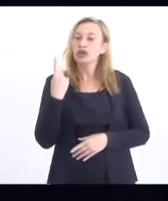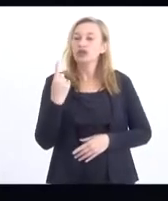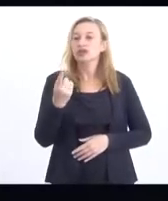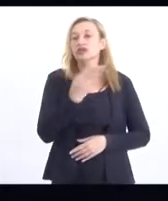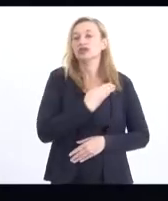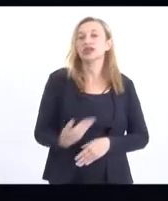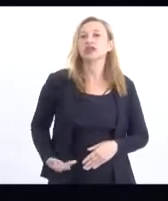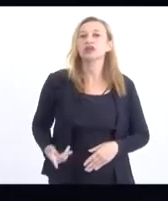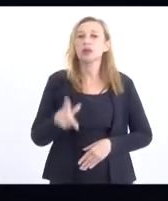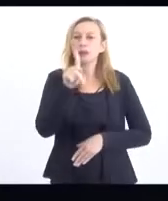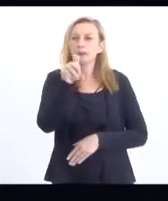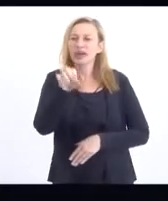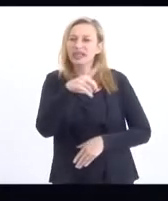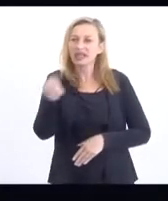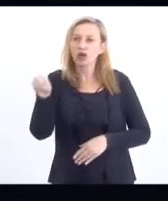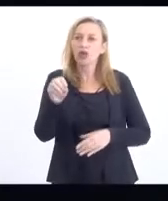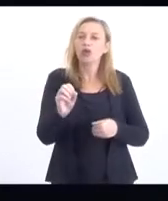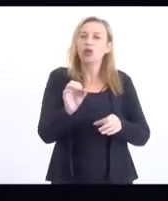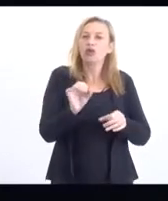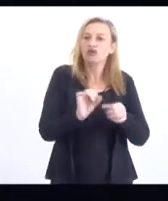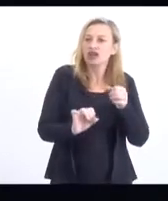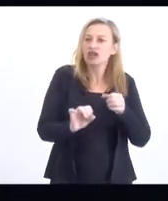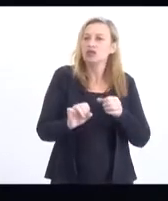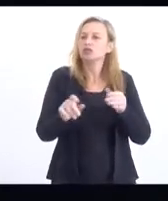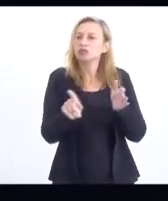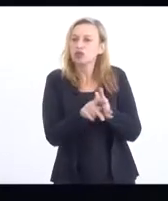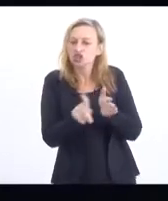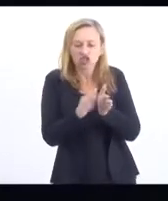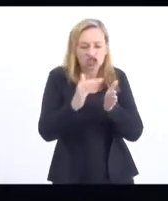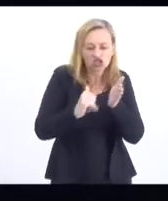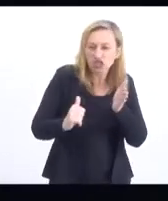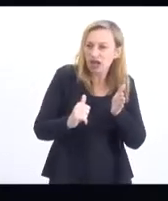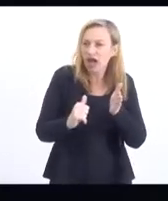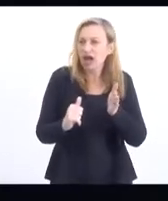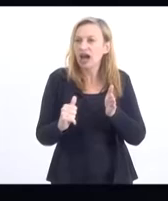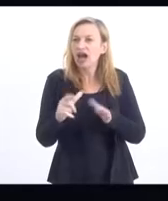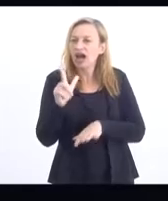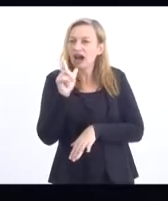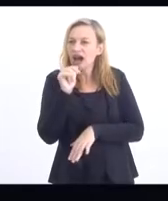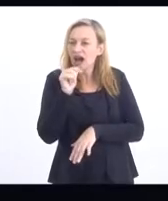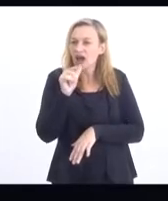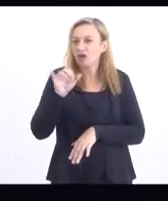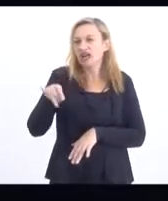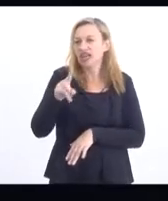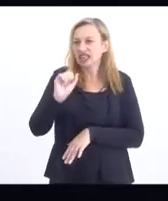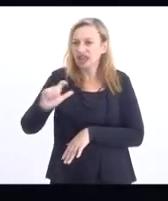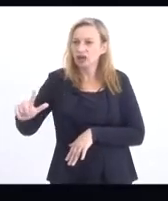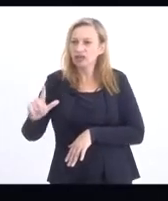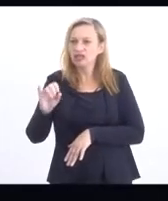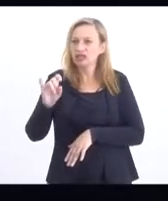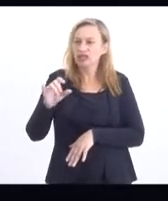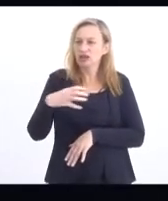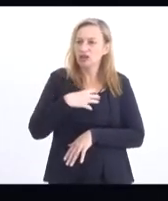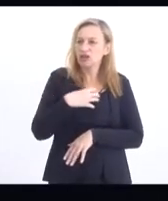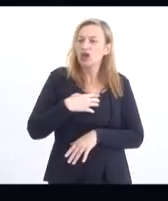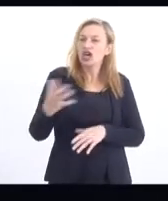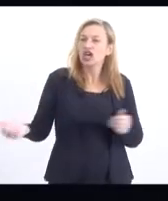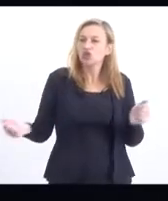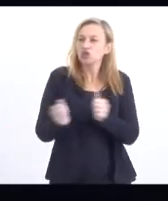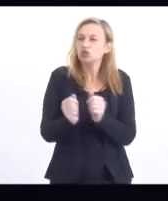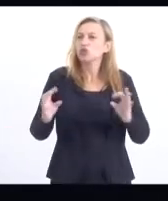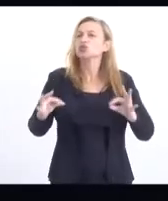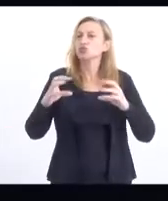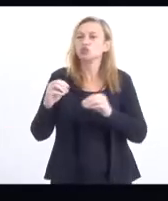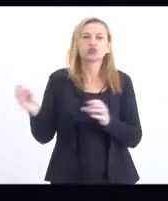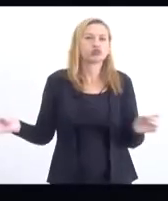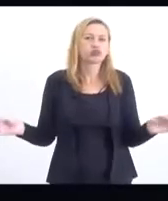fazer ia tirar a água aqui pelo canal extravador, mas quando acabou a eleição, ele ganhou a eleição, ele juntou tudo e foi